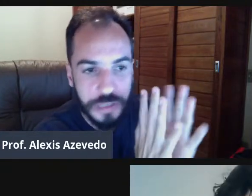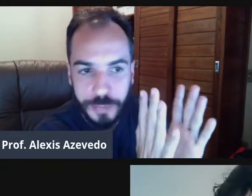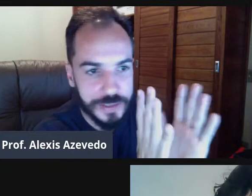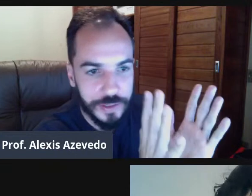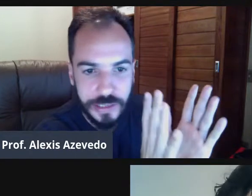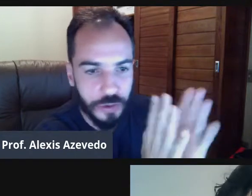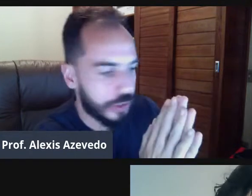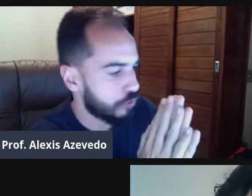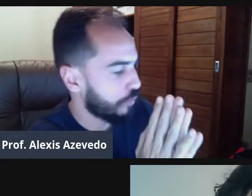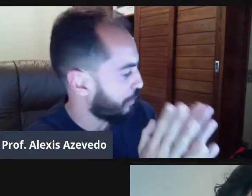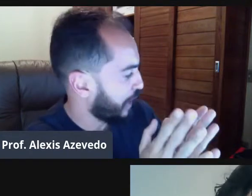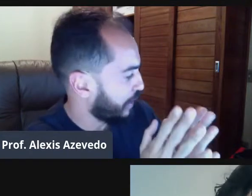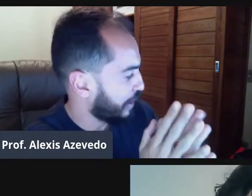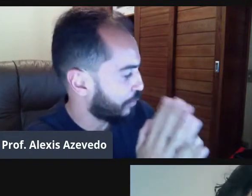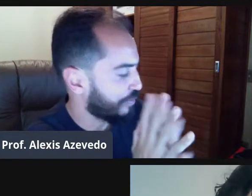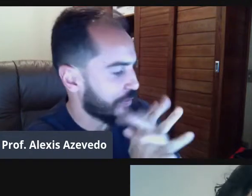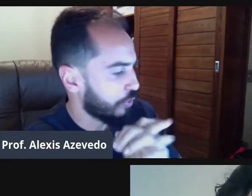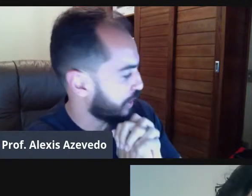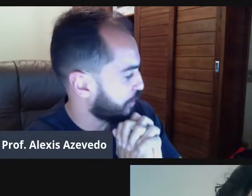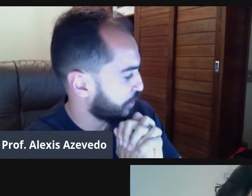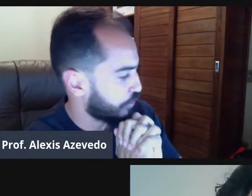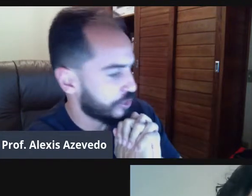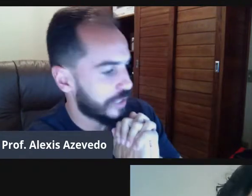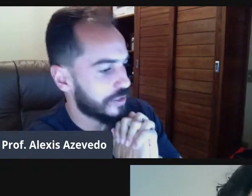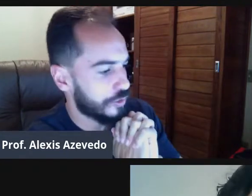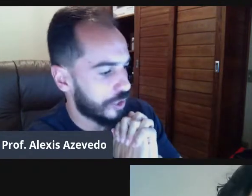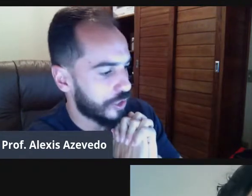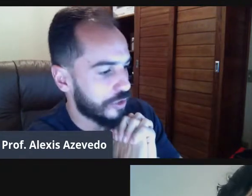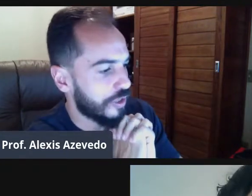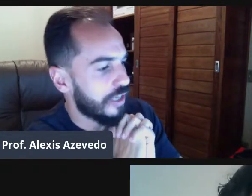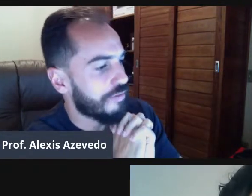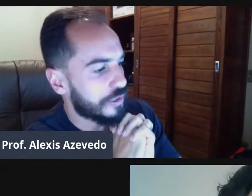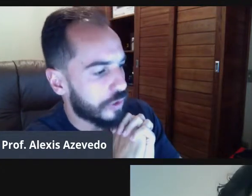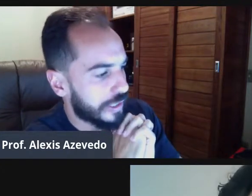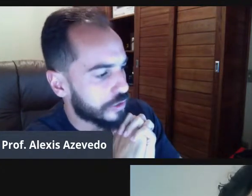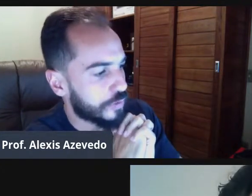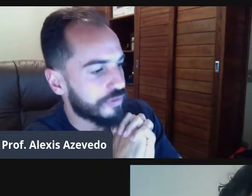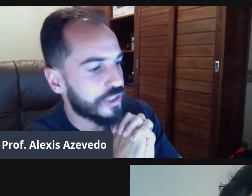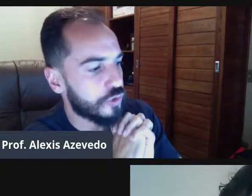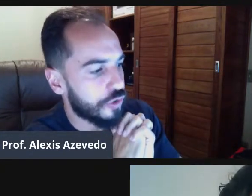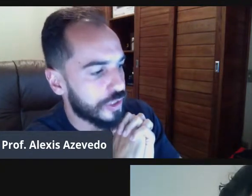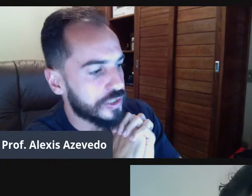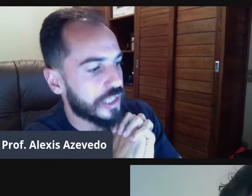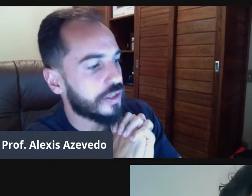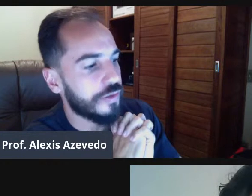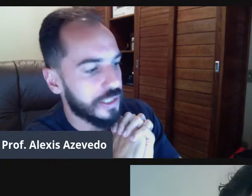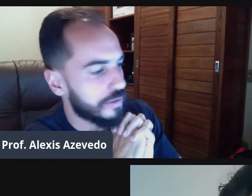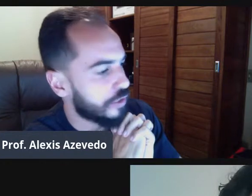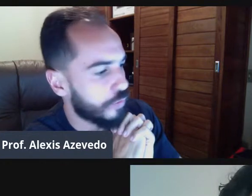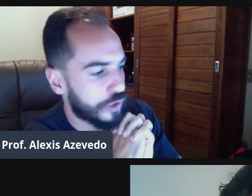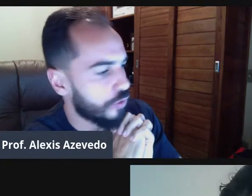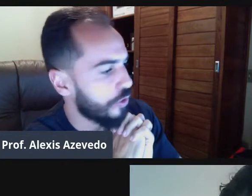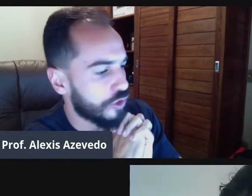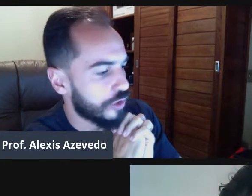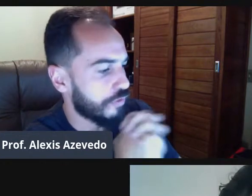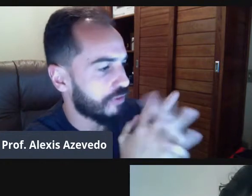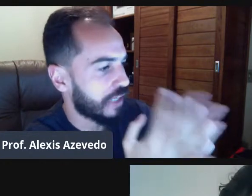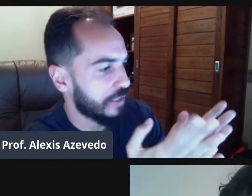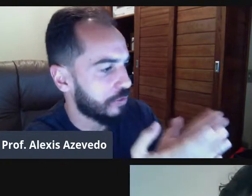um pouco aí de compreensão. Se tiver algum erro, tá parecendo que tá rolando super bem, temos 80 pessoas já assistindo a gente, vários